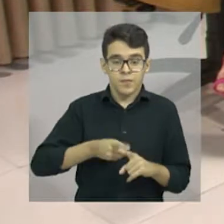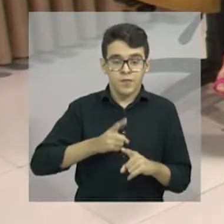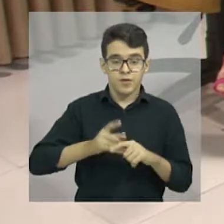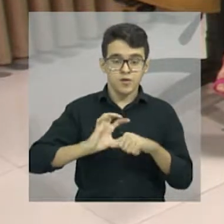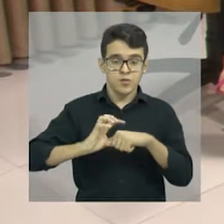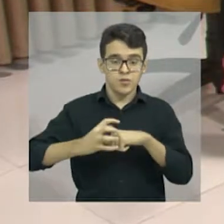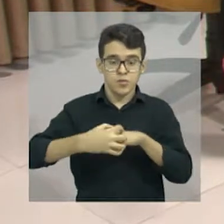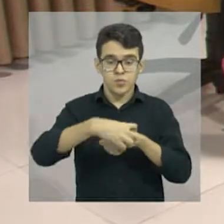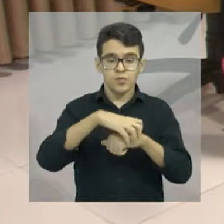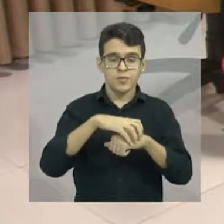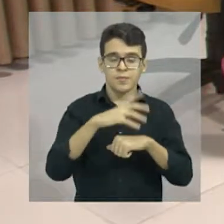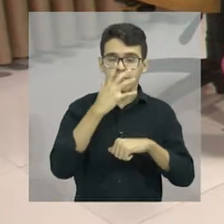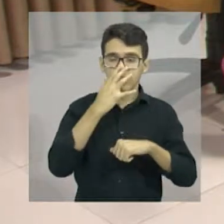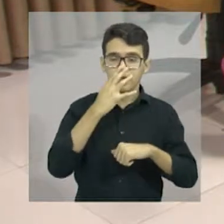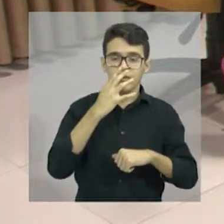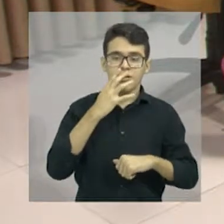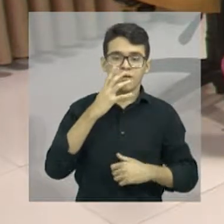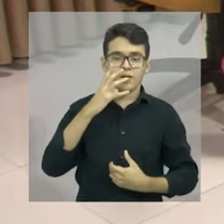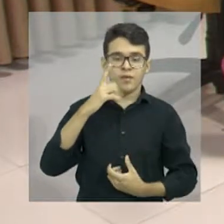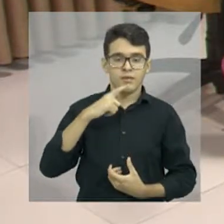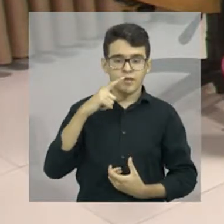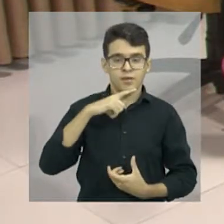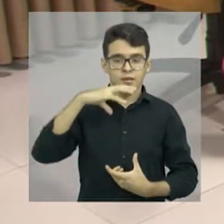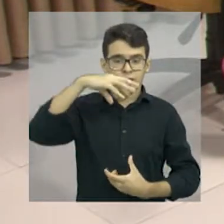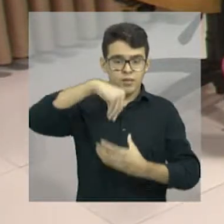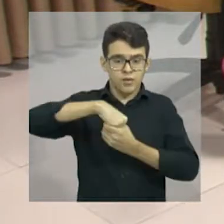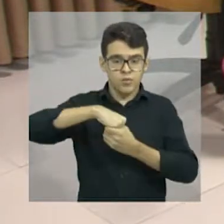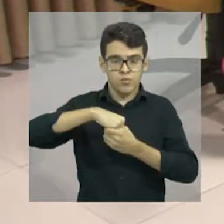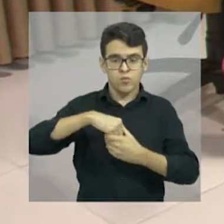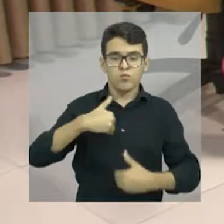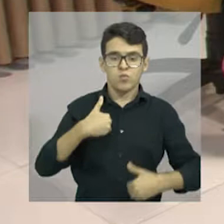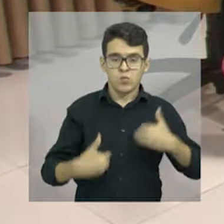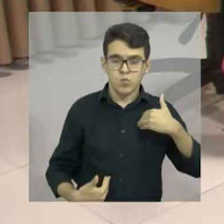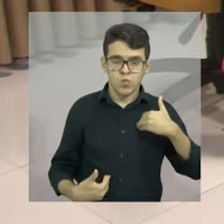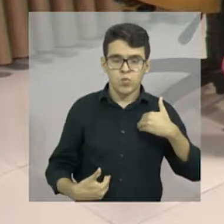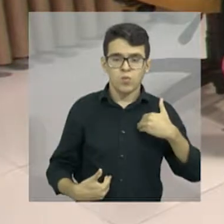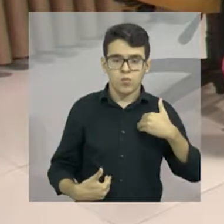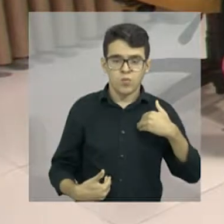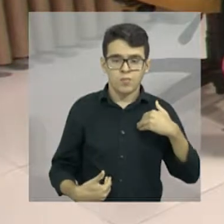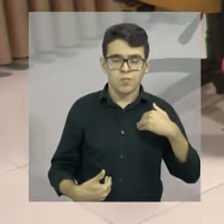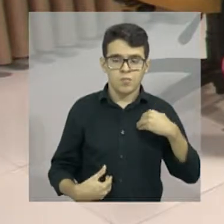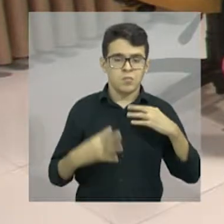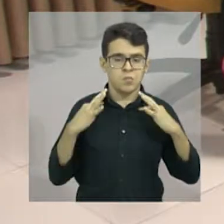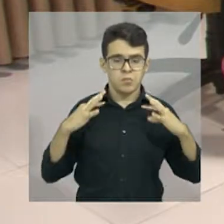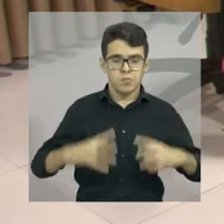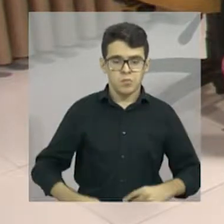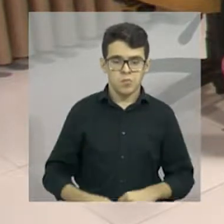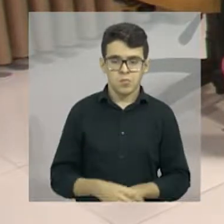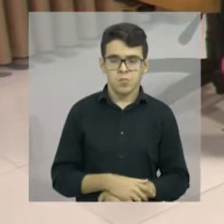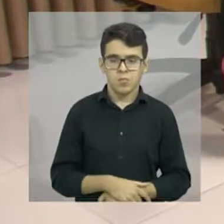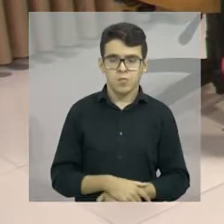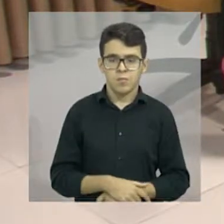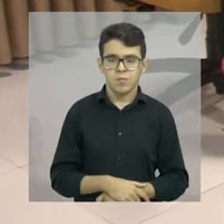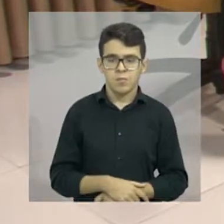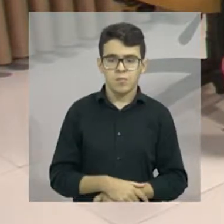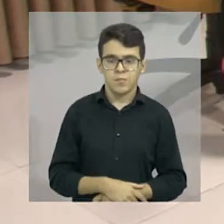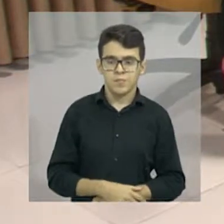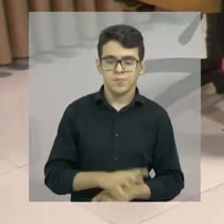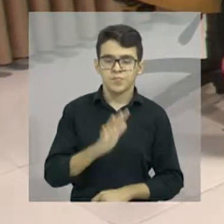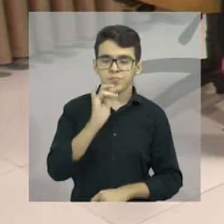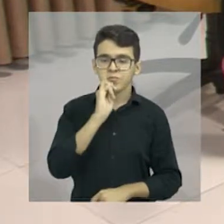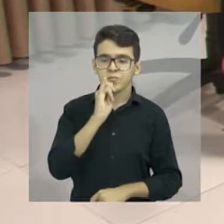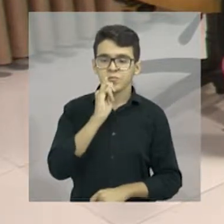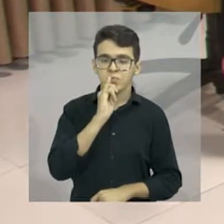é que ela é tratada também com auriculoacupuntura, que na medicina tradicional chinesa, a orelha tem todos